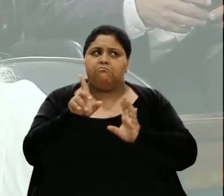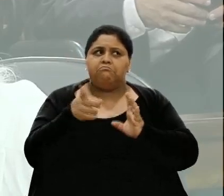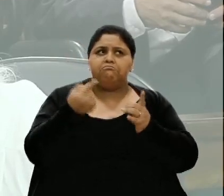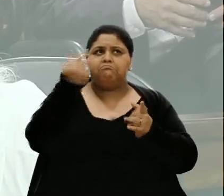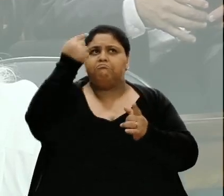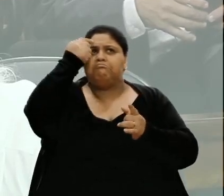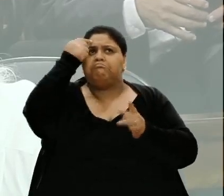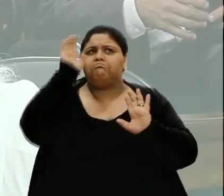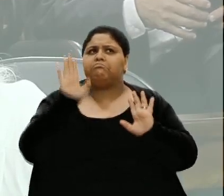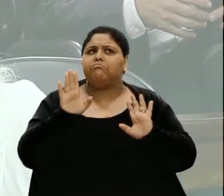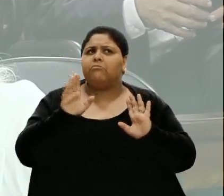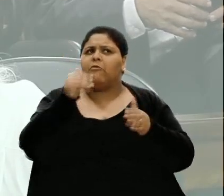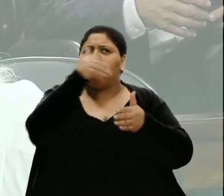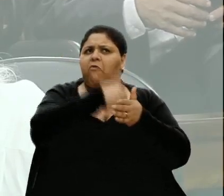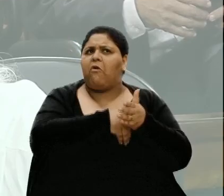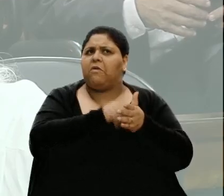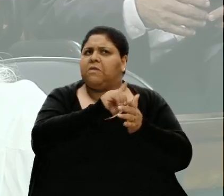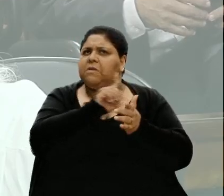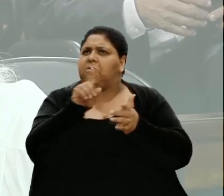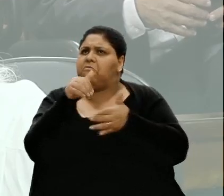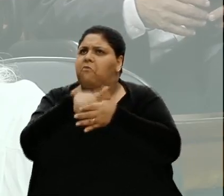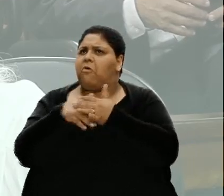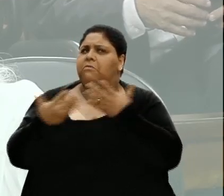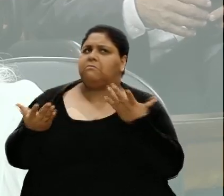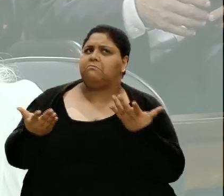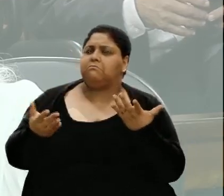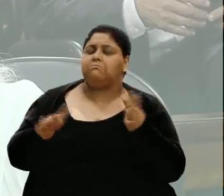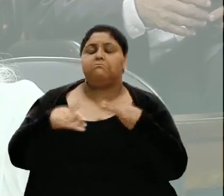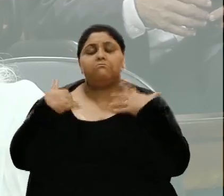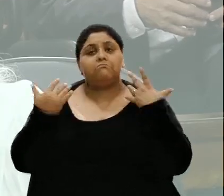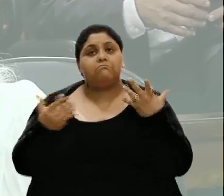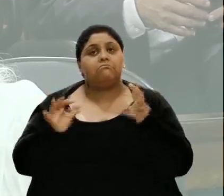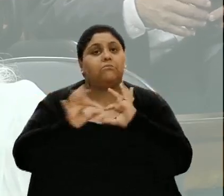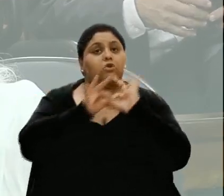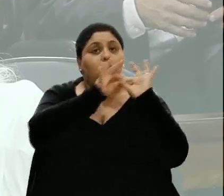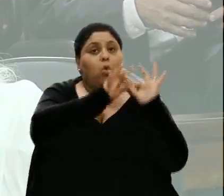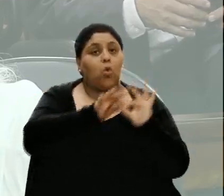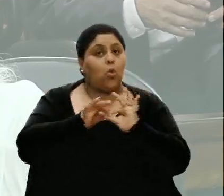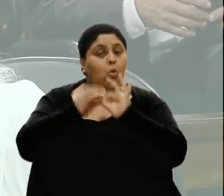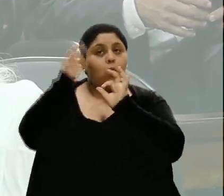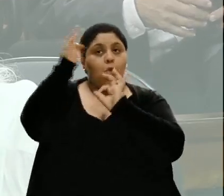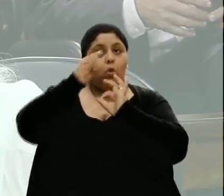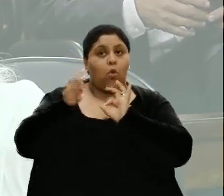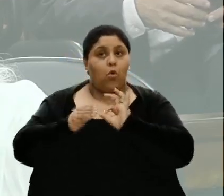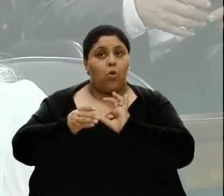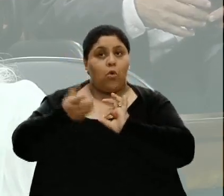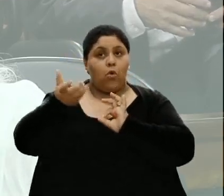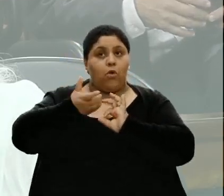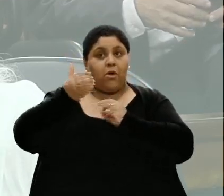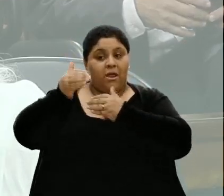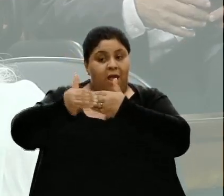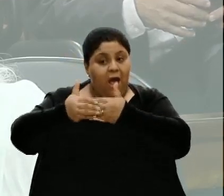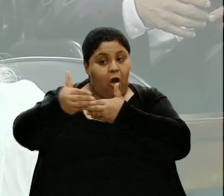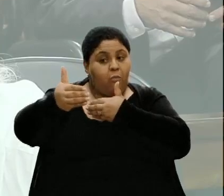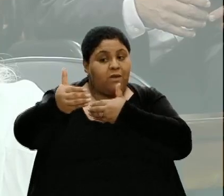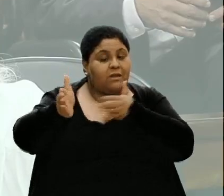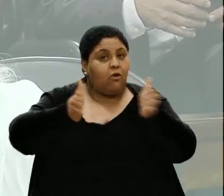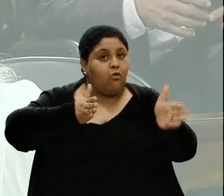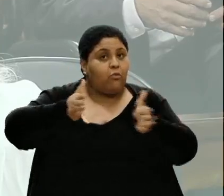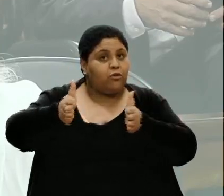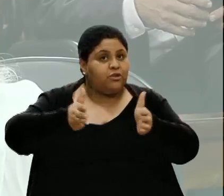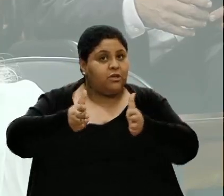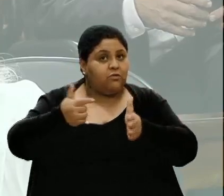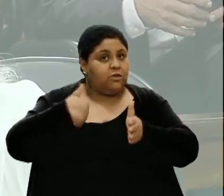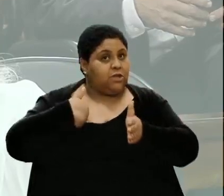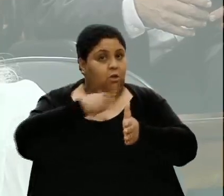pensando, será que a gente vota ou não vota? Então, União Brasil que queria prorrogar esse projeto, não era nós.